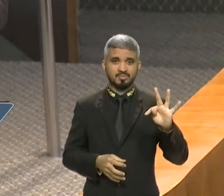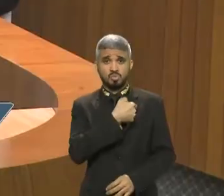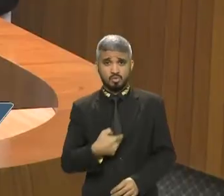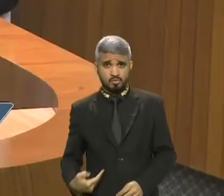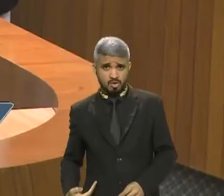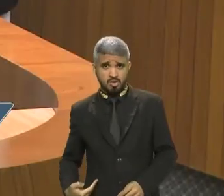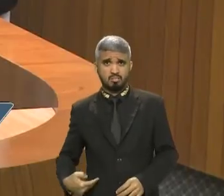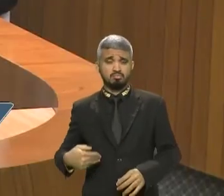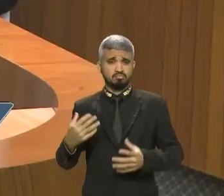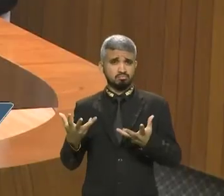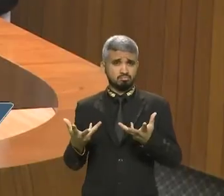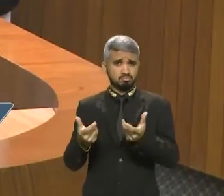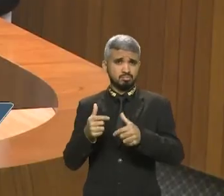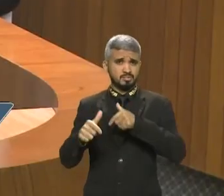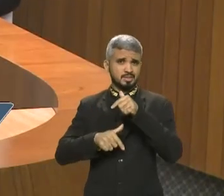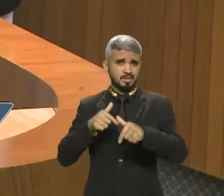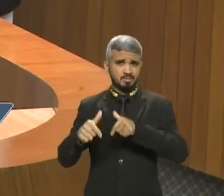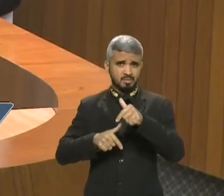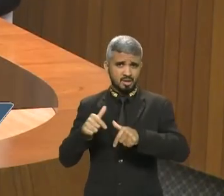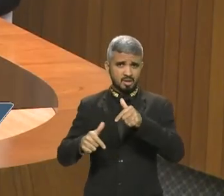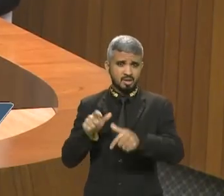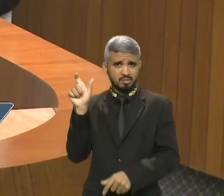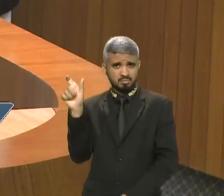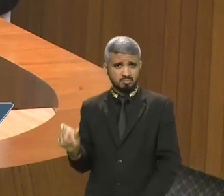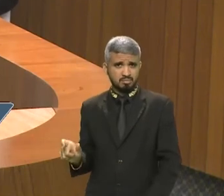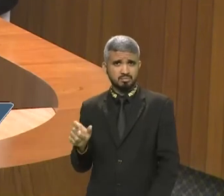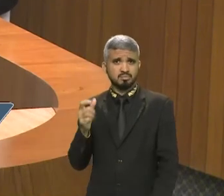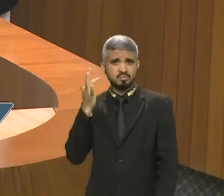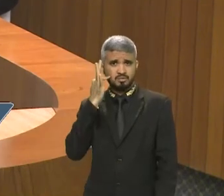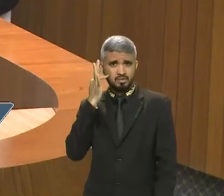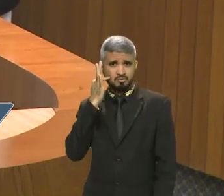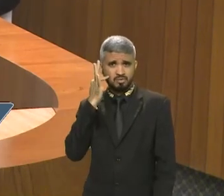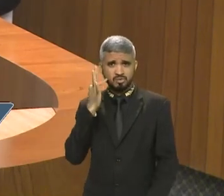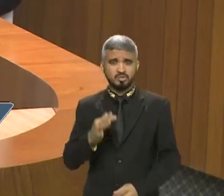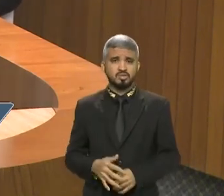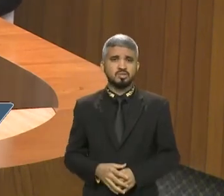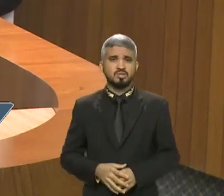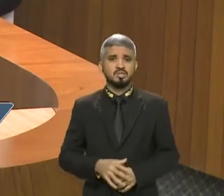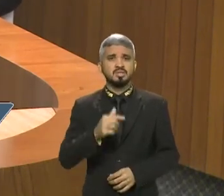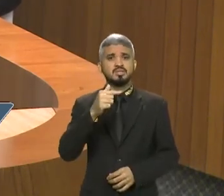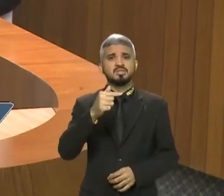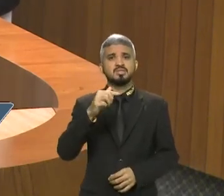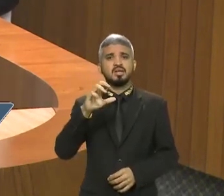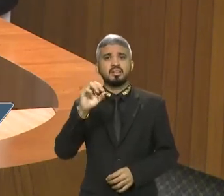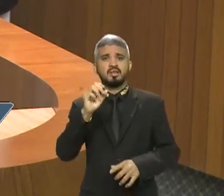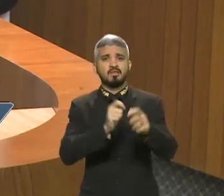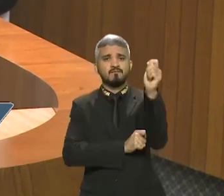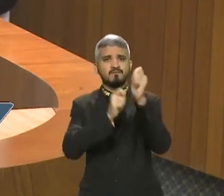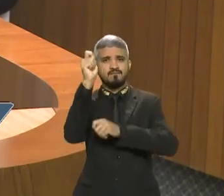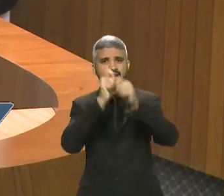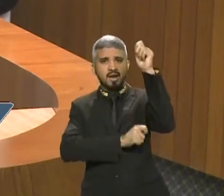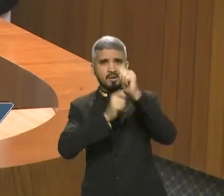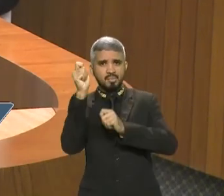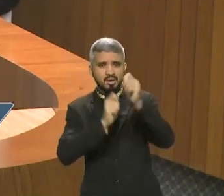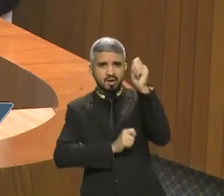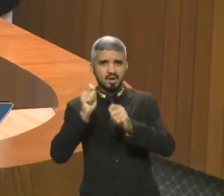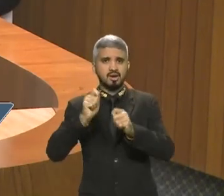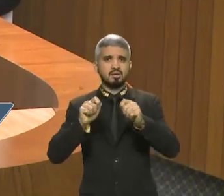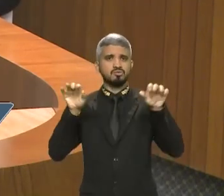Caxias. Já o deputado Rafael deu destaque positivo para um programa do governo do Maranhão que visa